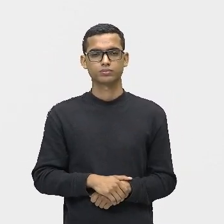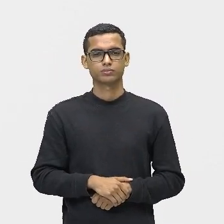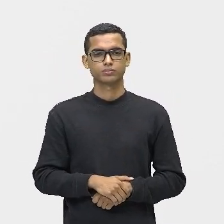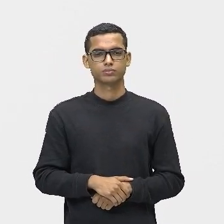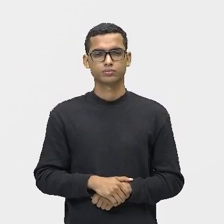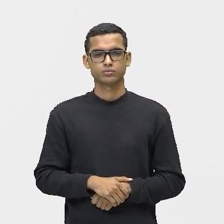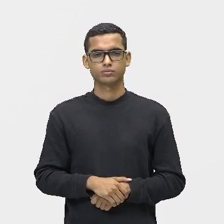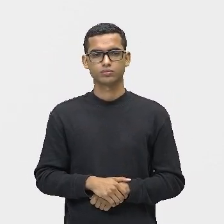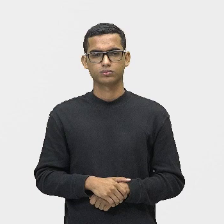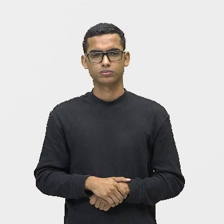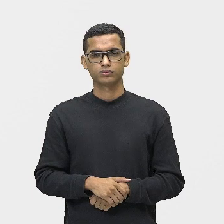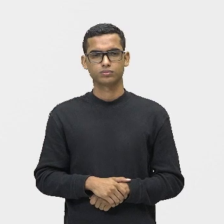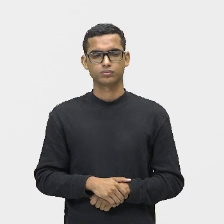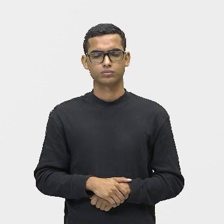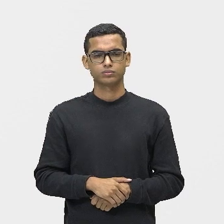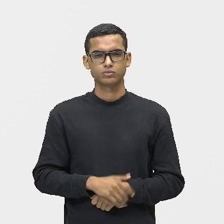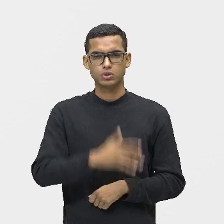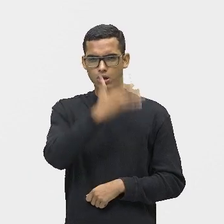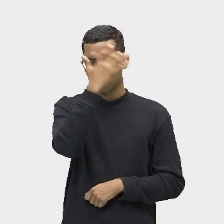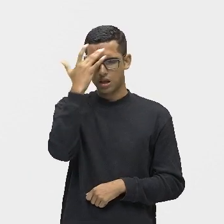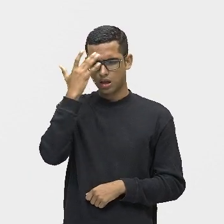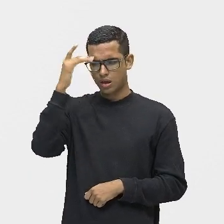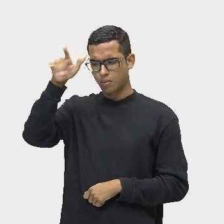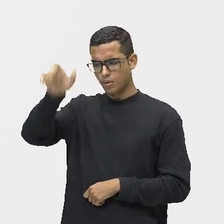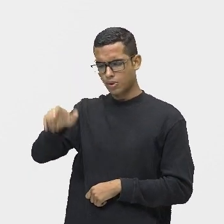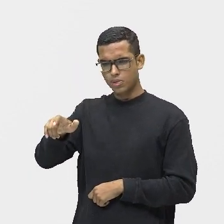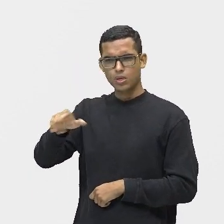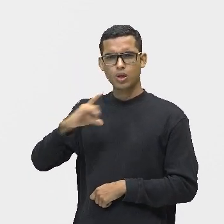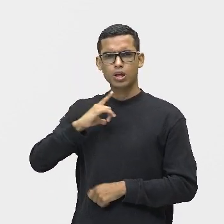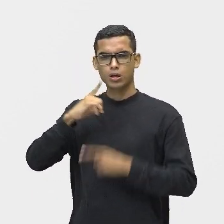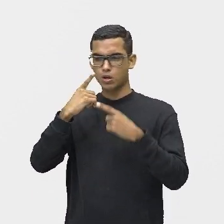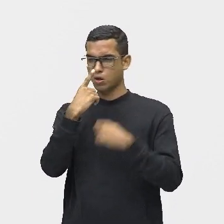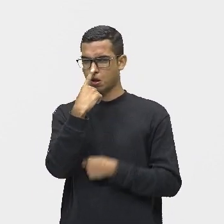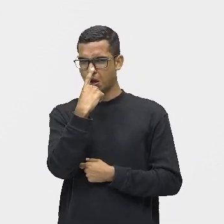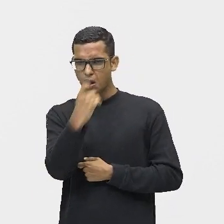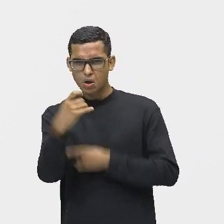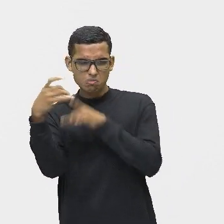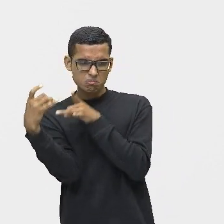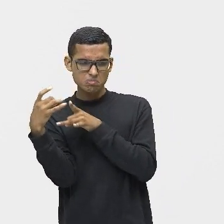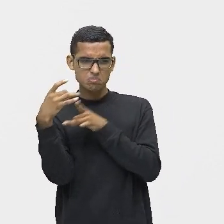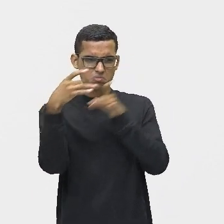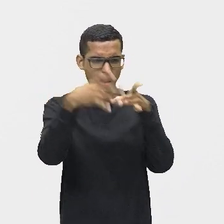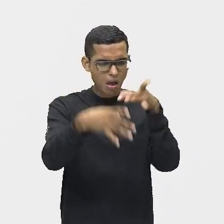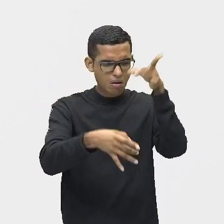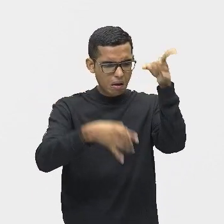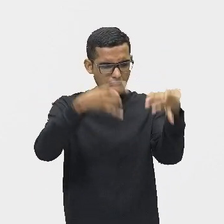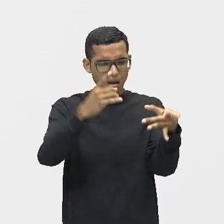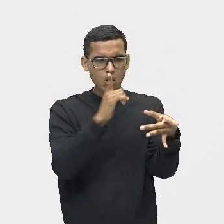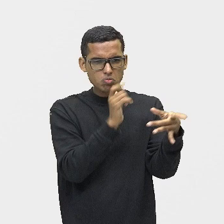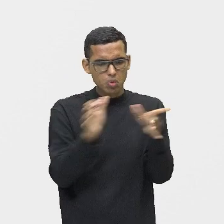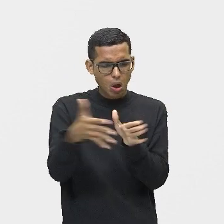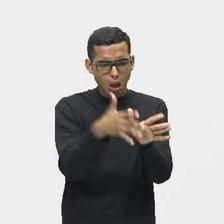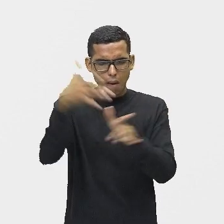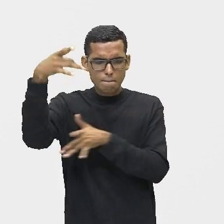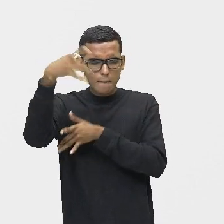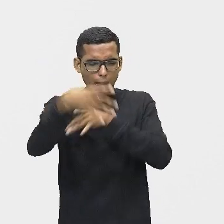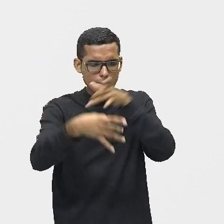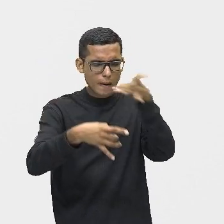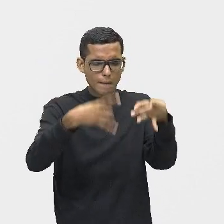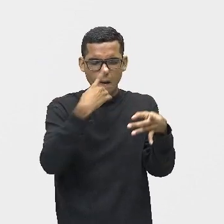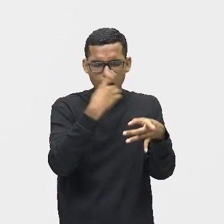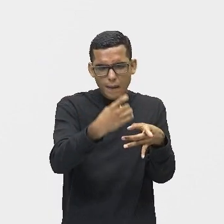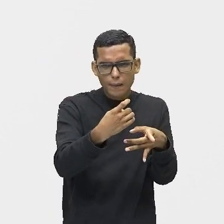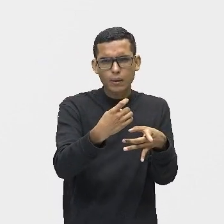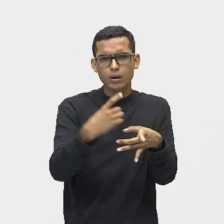punição para as pessoas que poluem o rio. Então percebe que nós podemos ter temas diversos, ok? Na sequência,